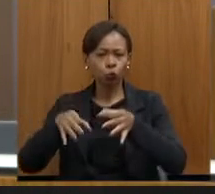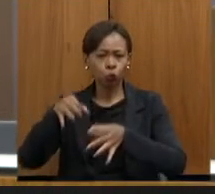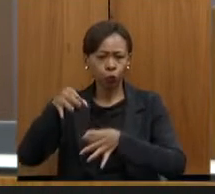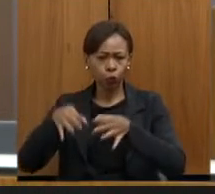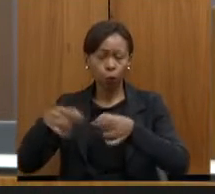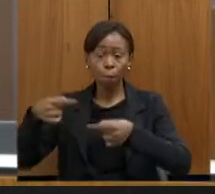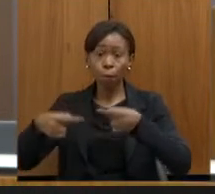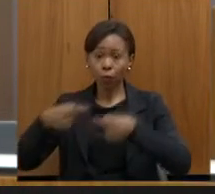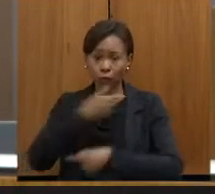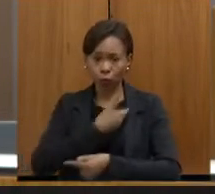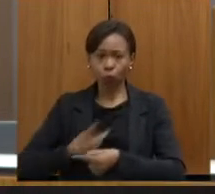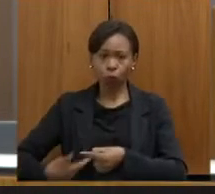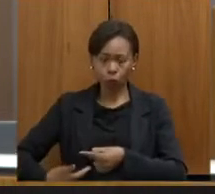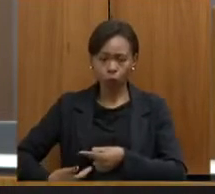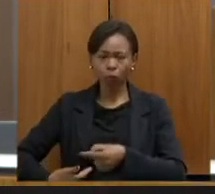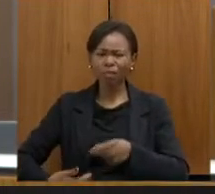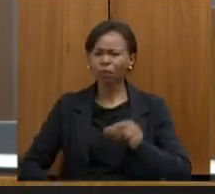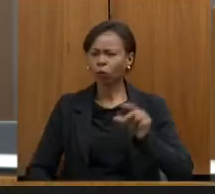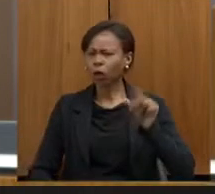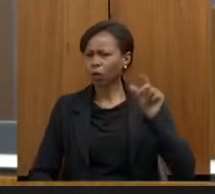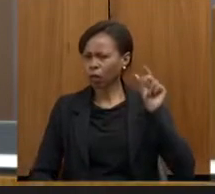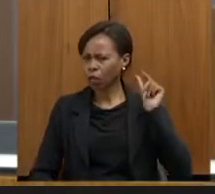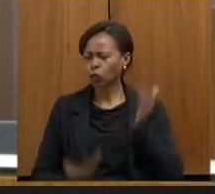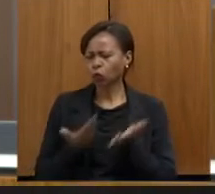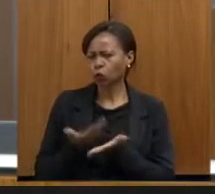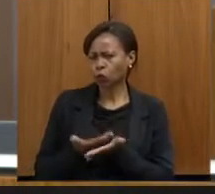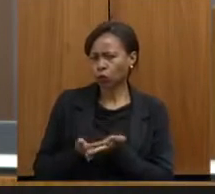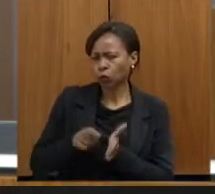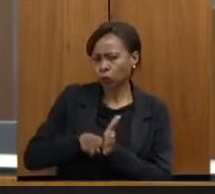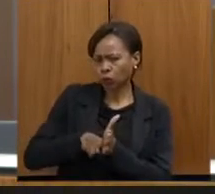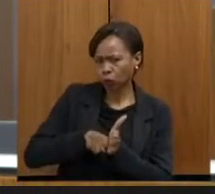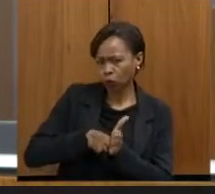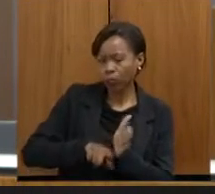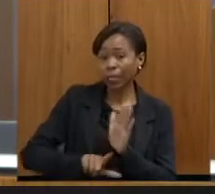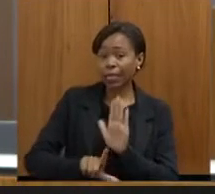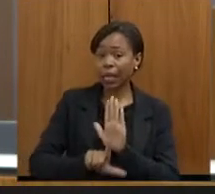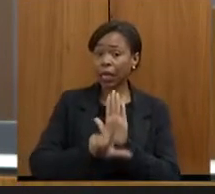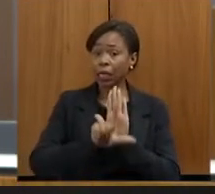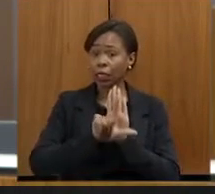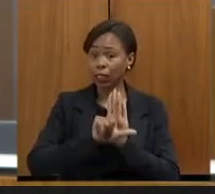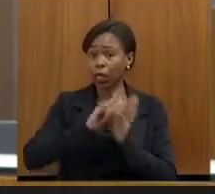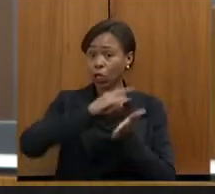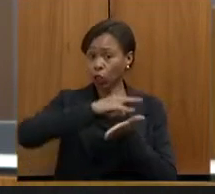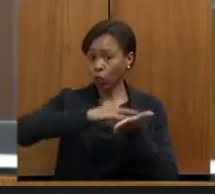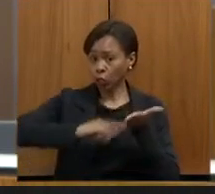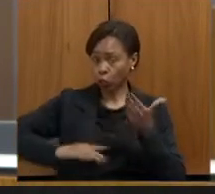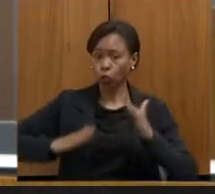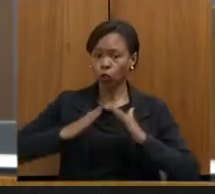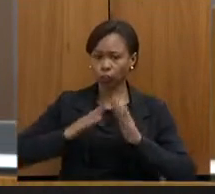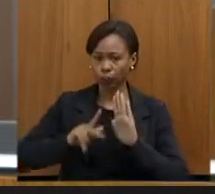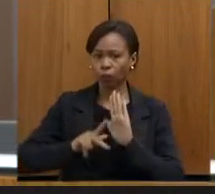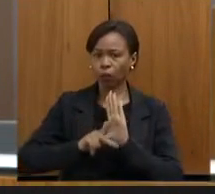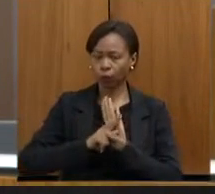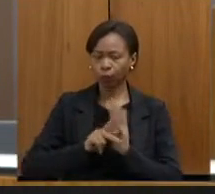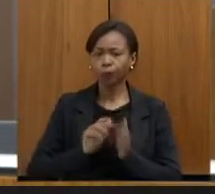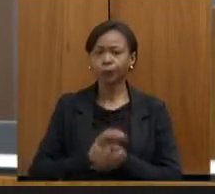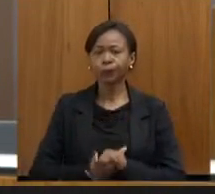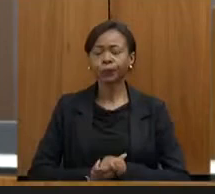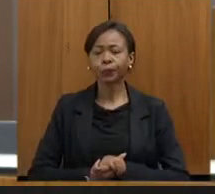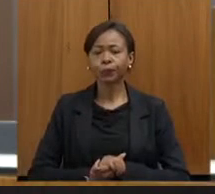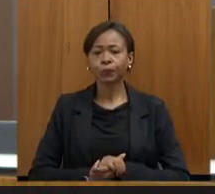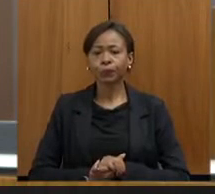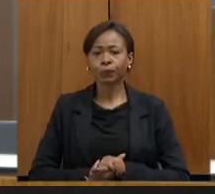tempo, nós desenvolvemos alguns estudos sobre a regularização fundiária, até mesmo antes da Lei 13.465, que,